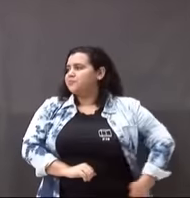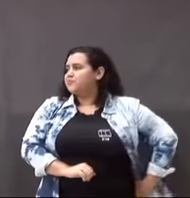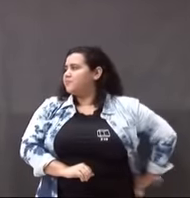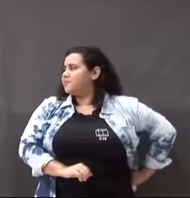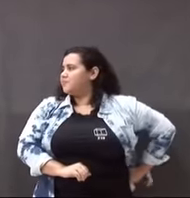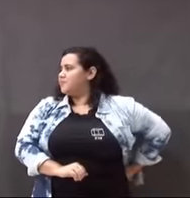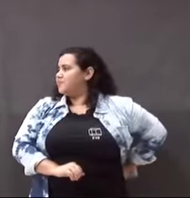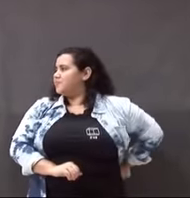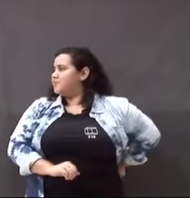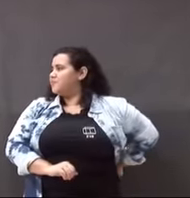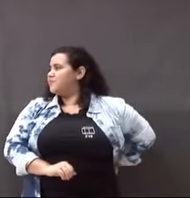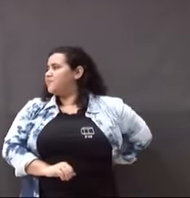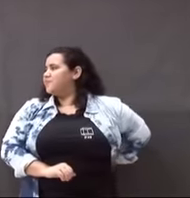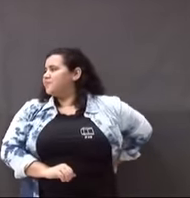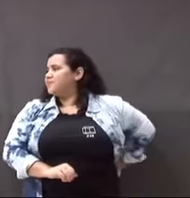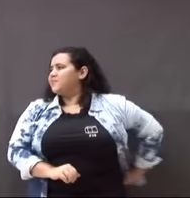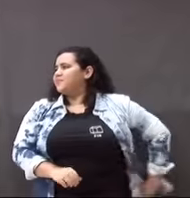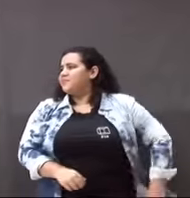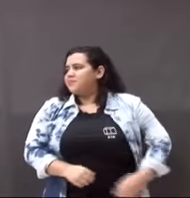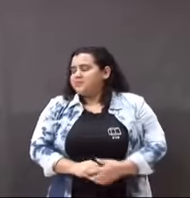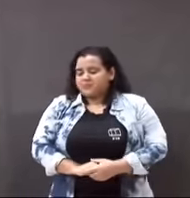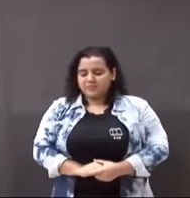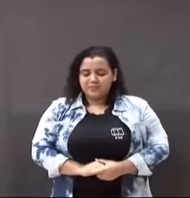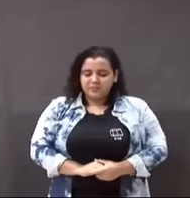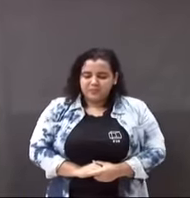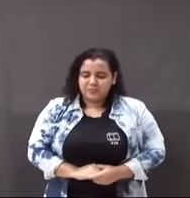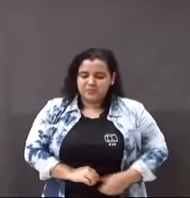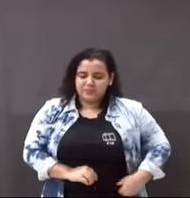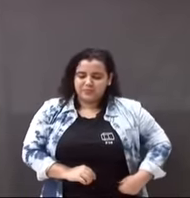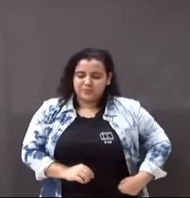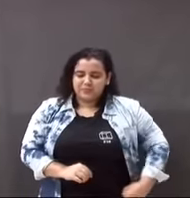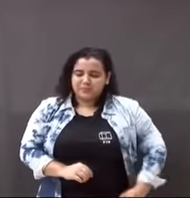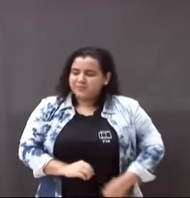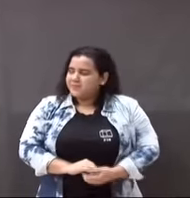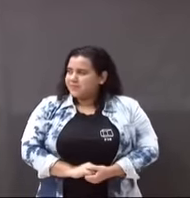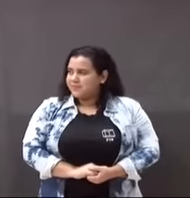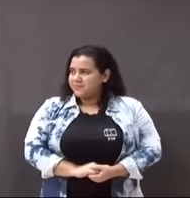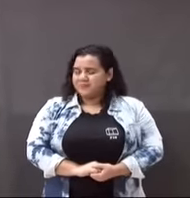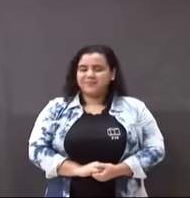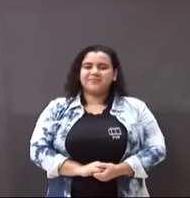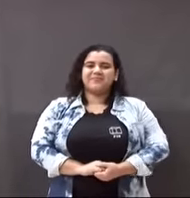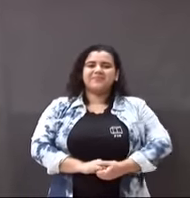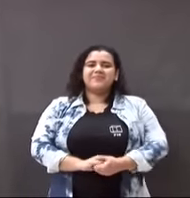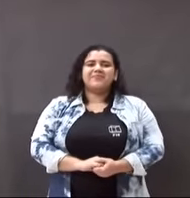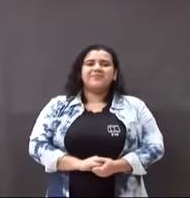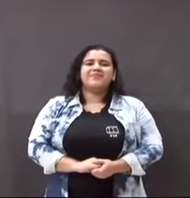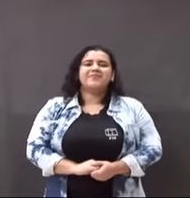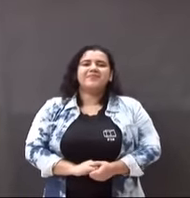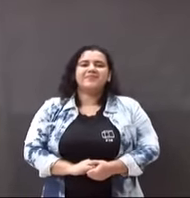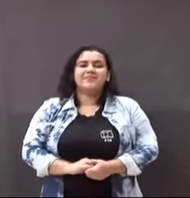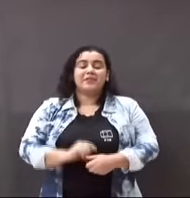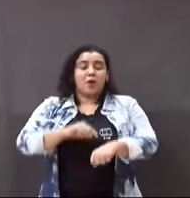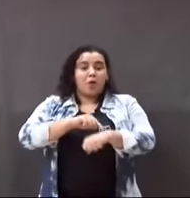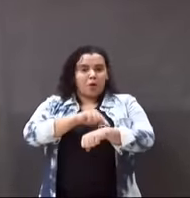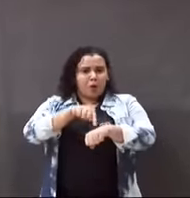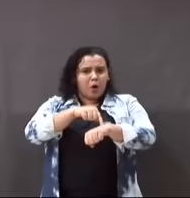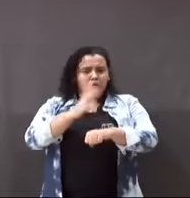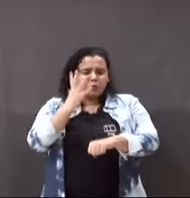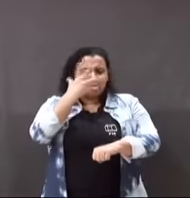O relógio dele é bonito. Quase que eu vi a hora naquele relógio dele